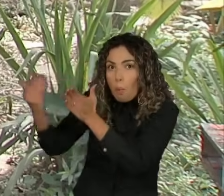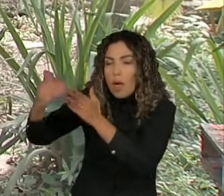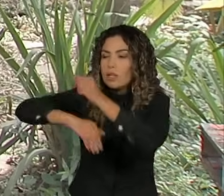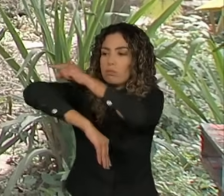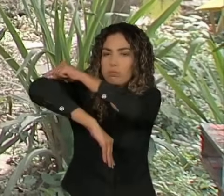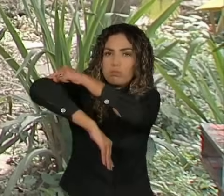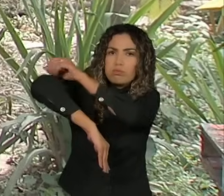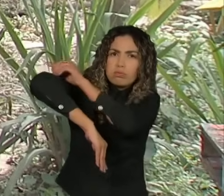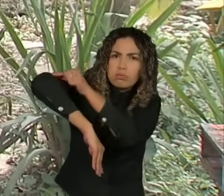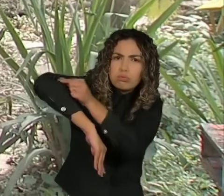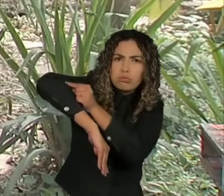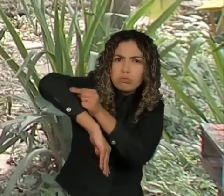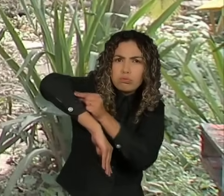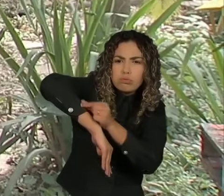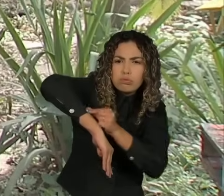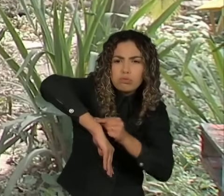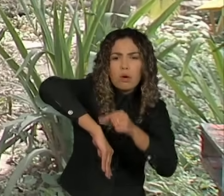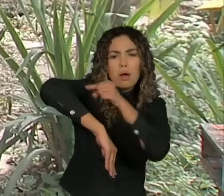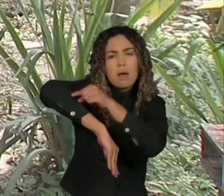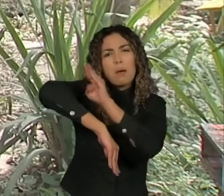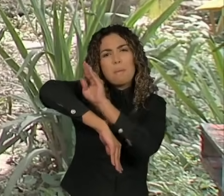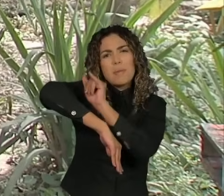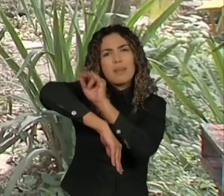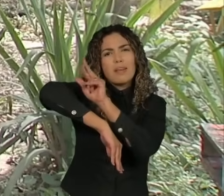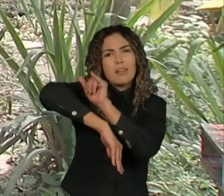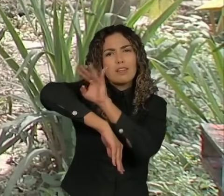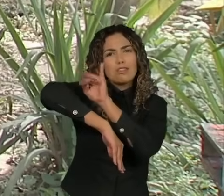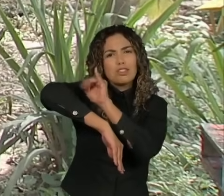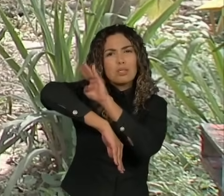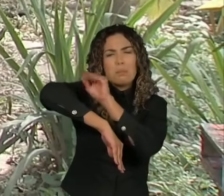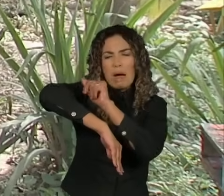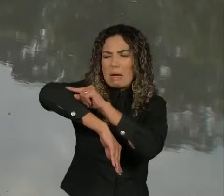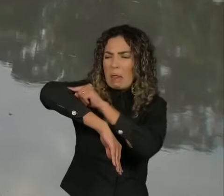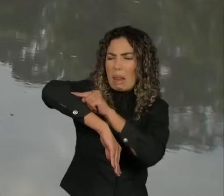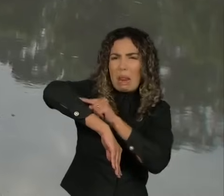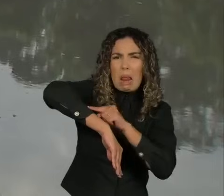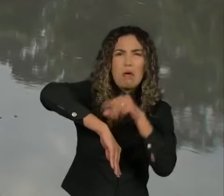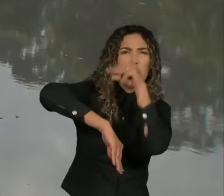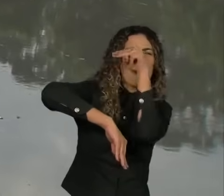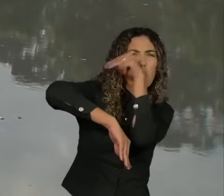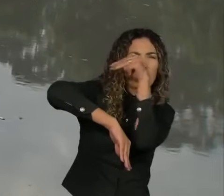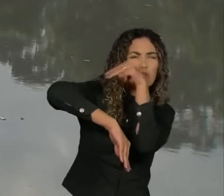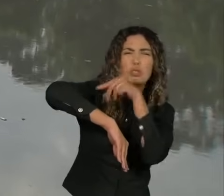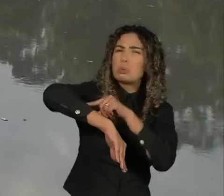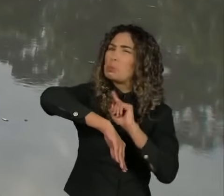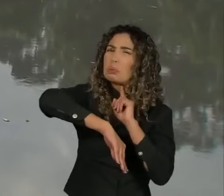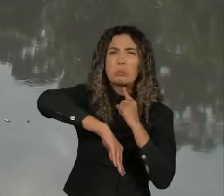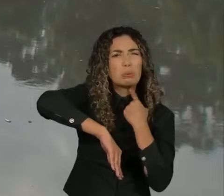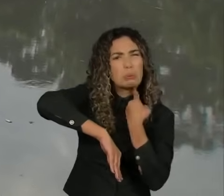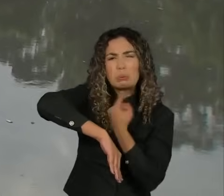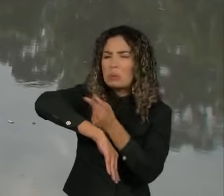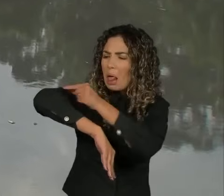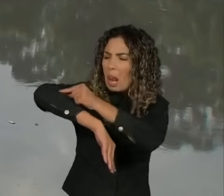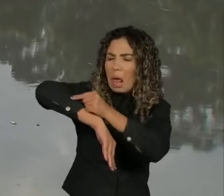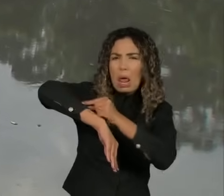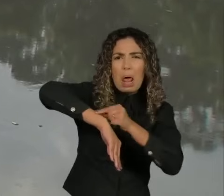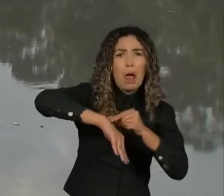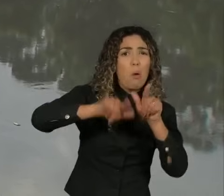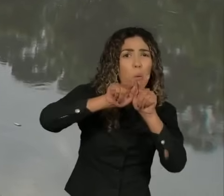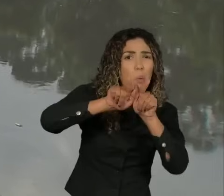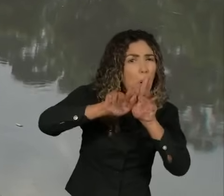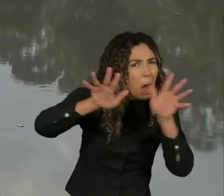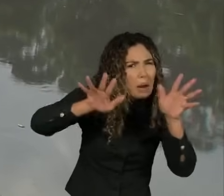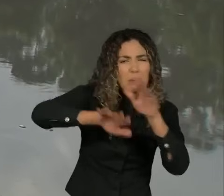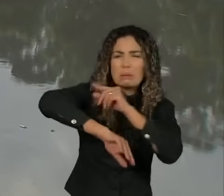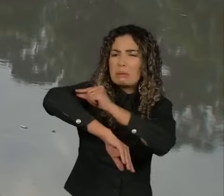ruim, né? E depois vai piorando, Guarulhos, Itaquá e tal. Chega em São Paulo, ele é retificado, então é